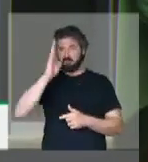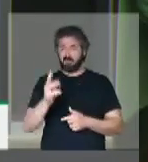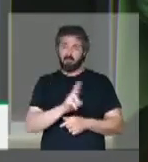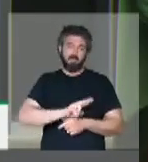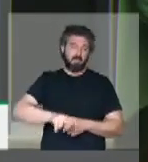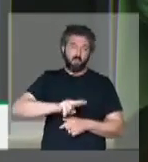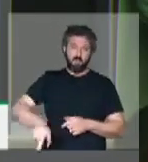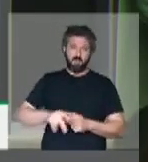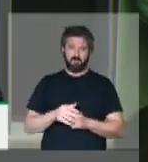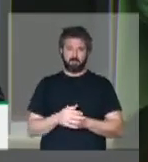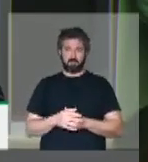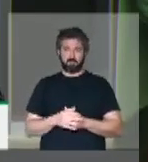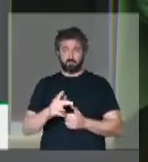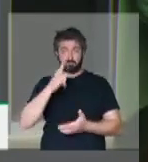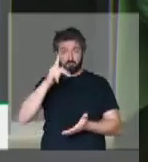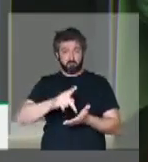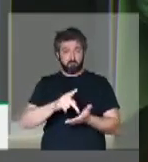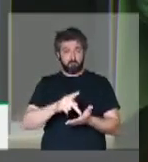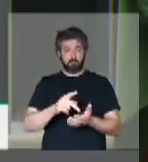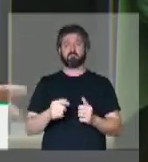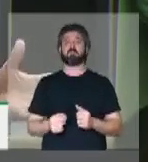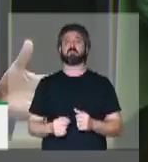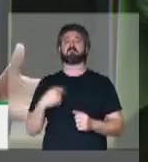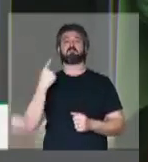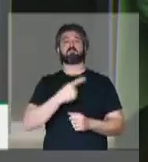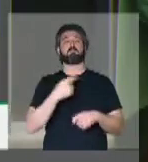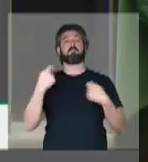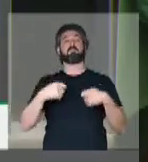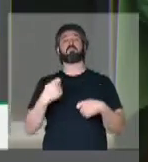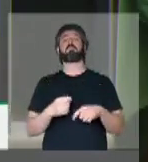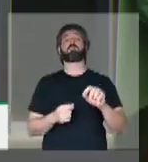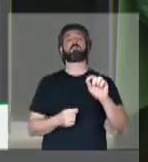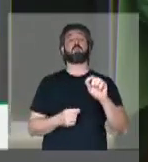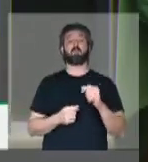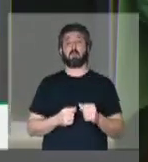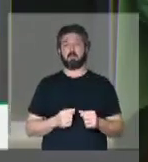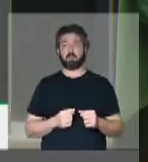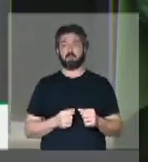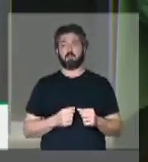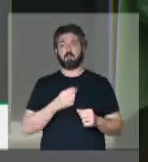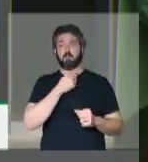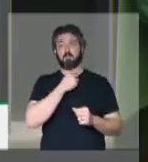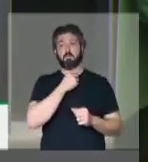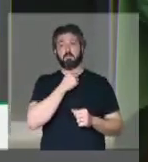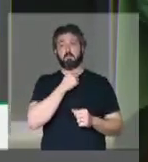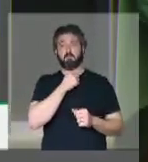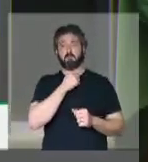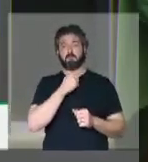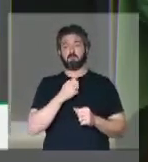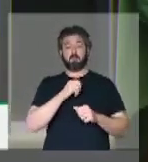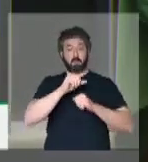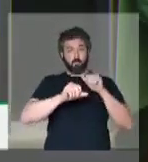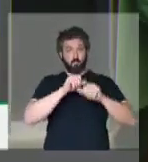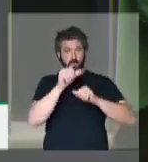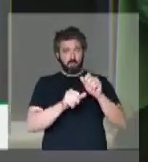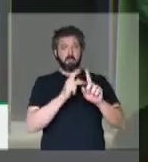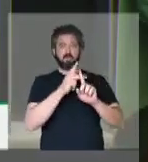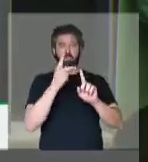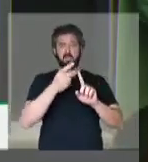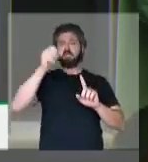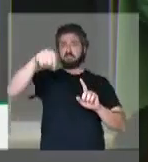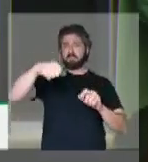Brasil. De fato, nós precisávamos de uma alteração